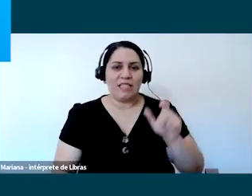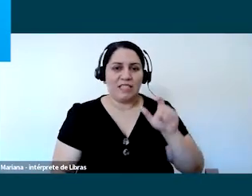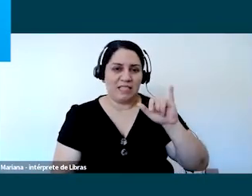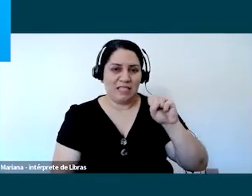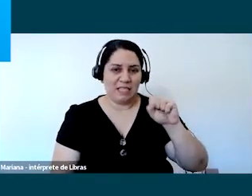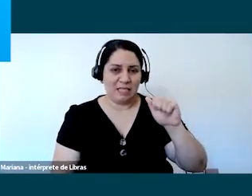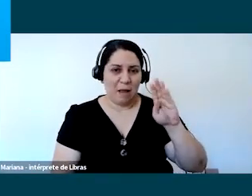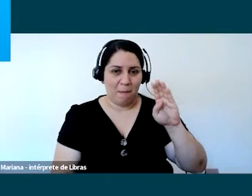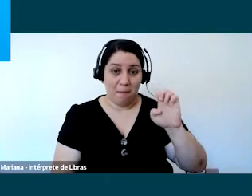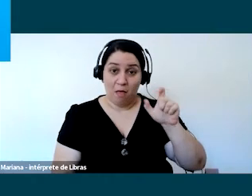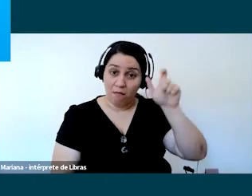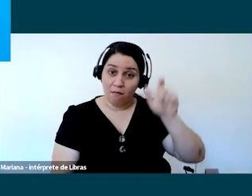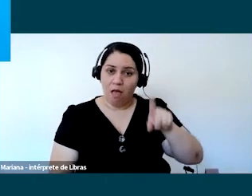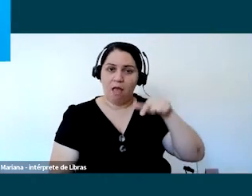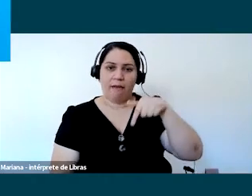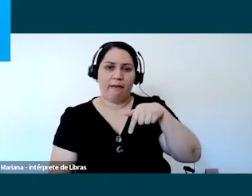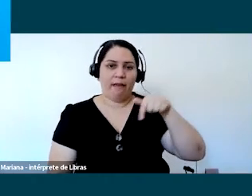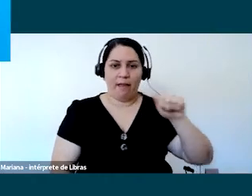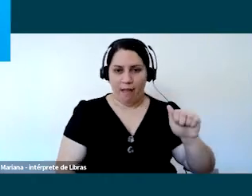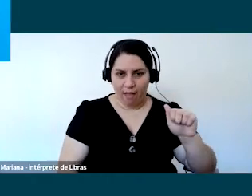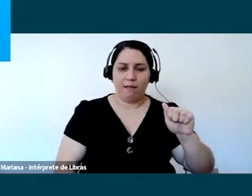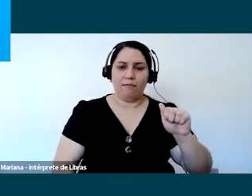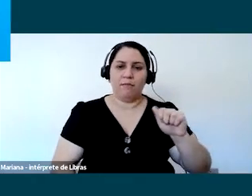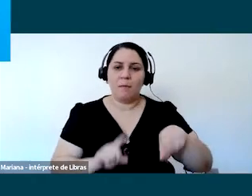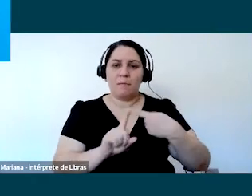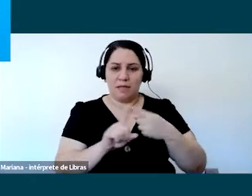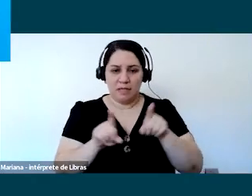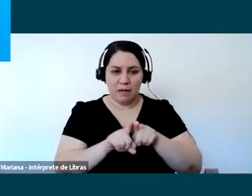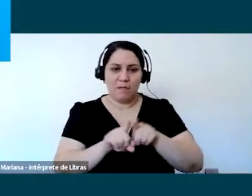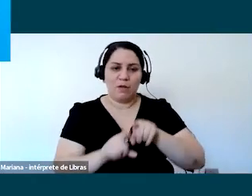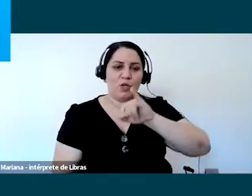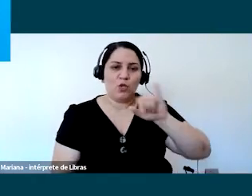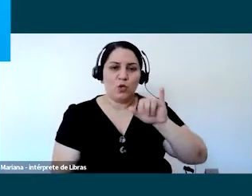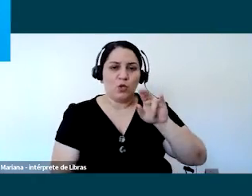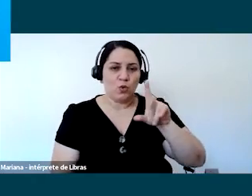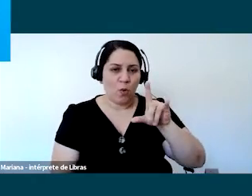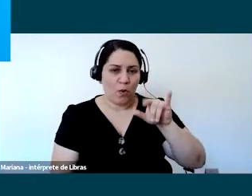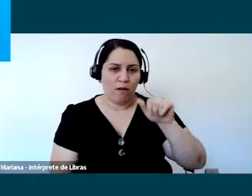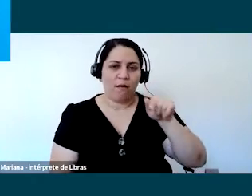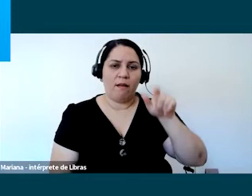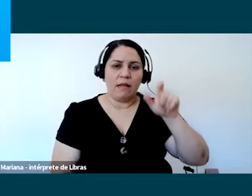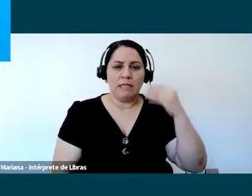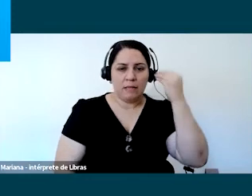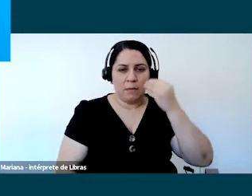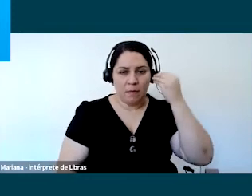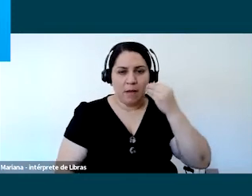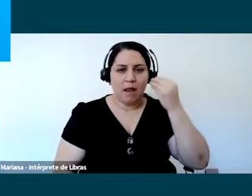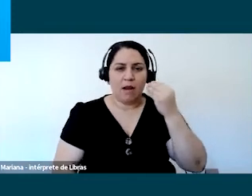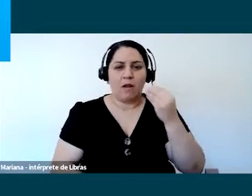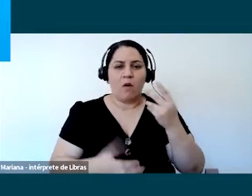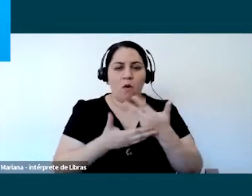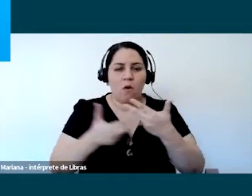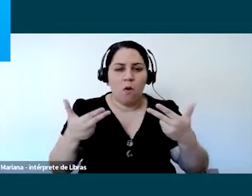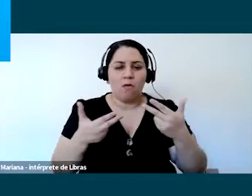a Isabel Mendes, analista de qualidade, e a Júlia Bezerra, Experience Design. Elas vão contar para a gente sobre um